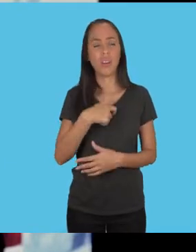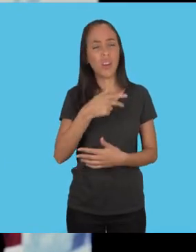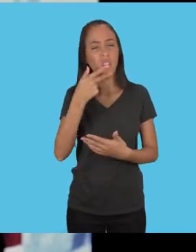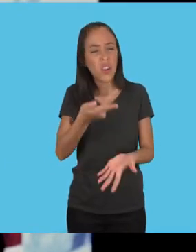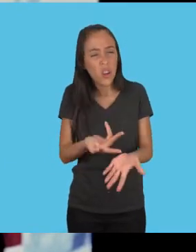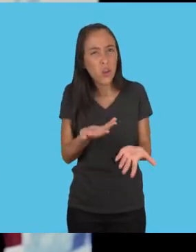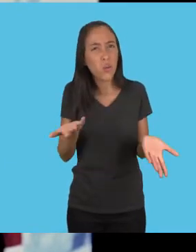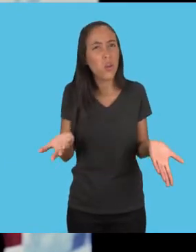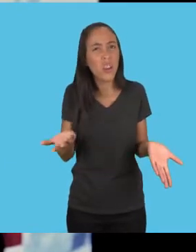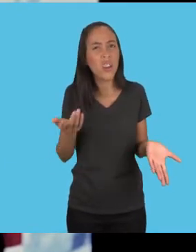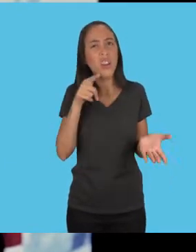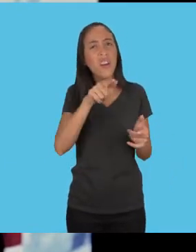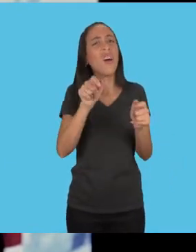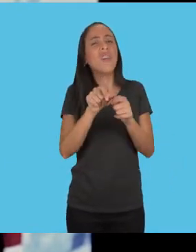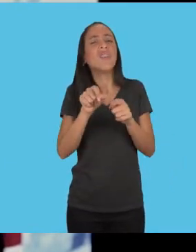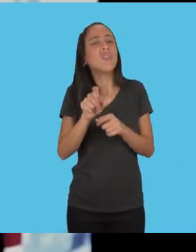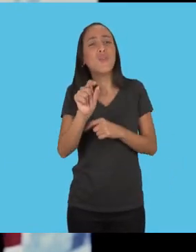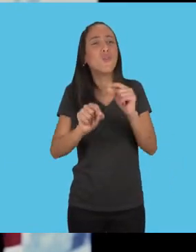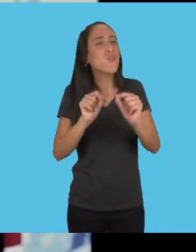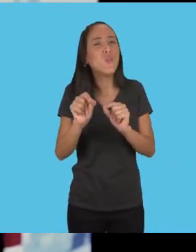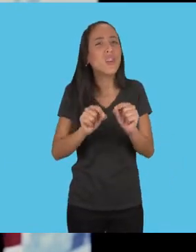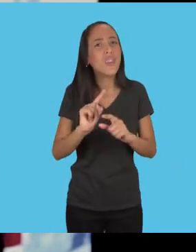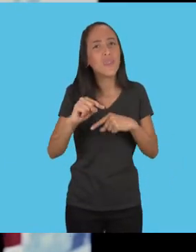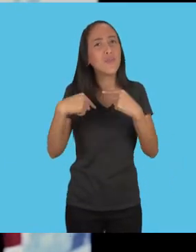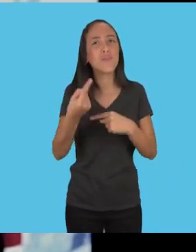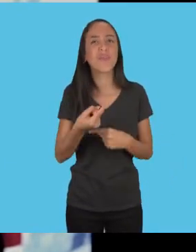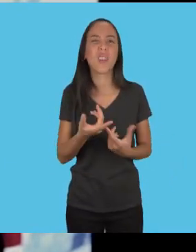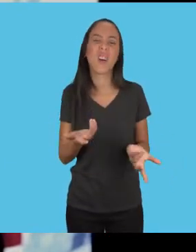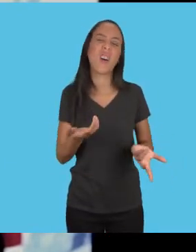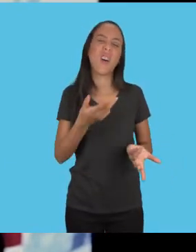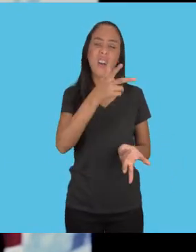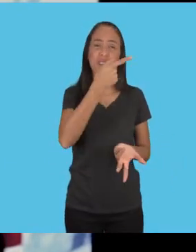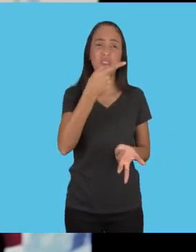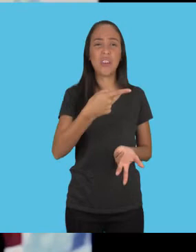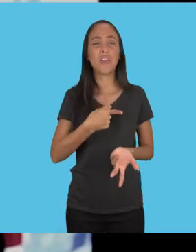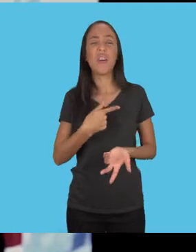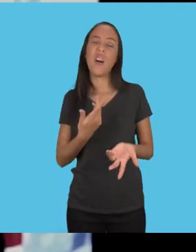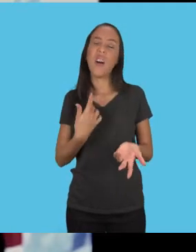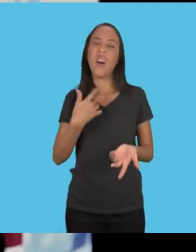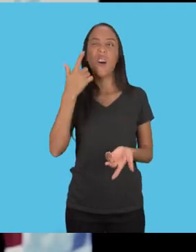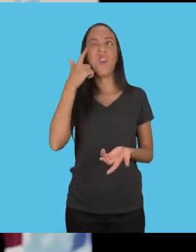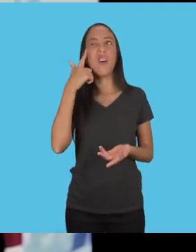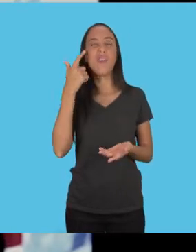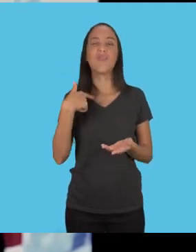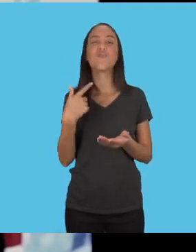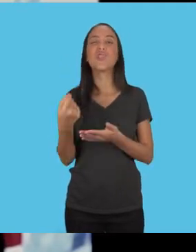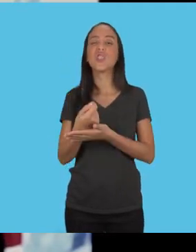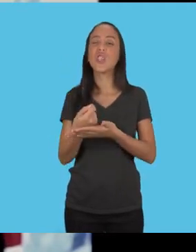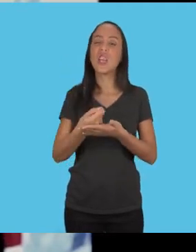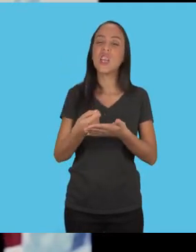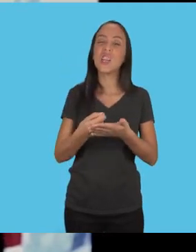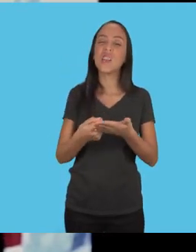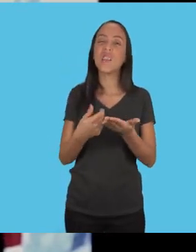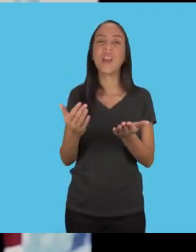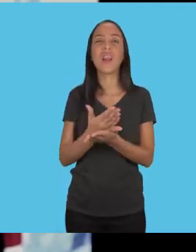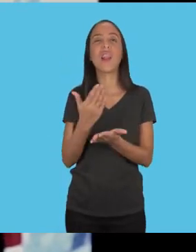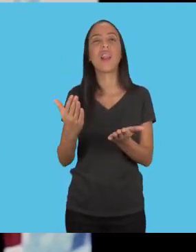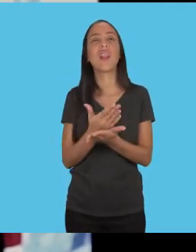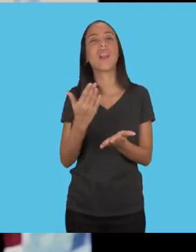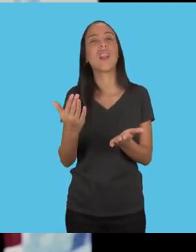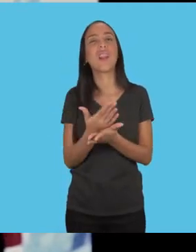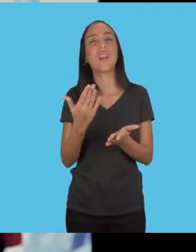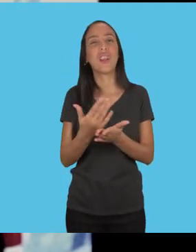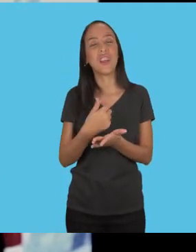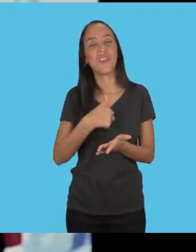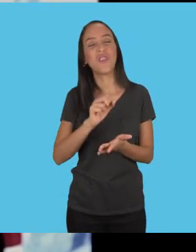você vai fazer? Aí ele disse, vou escrever os meus livros. Eu vou escrever os